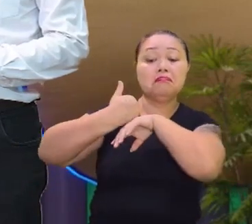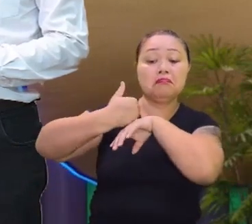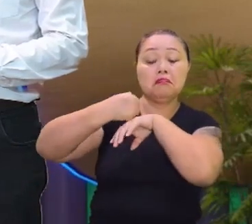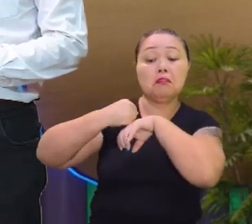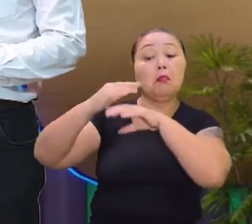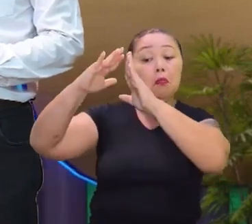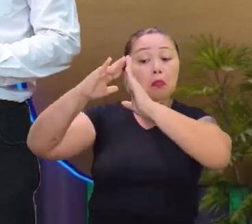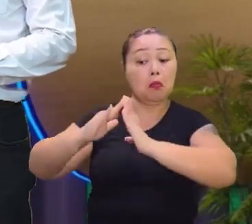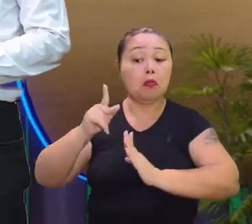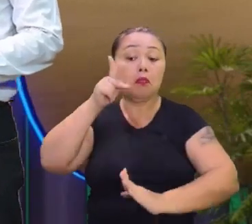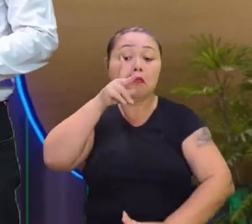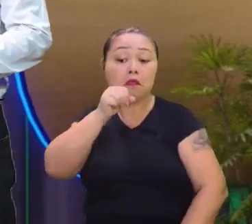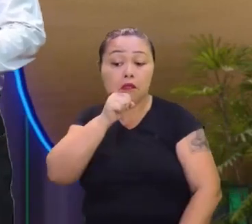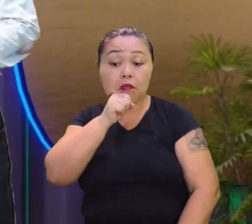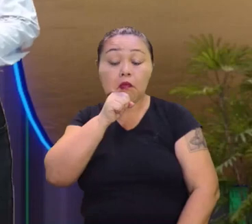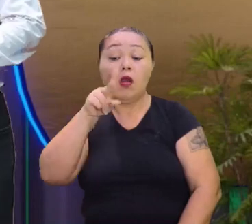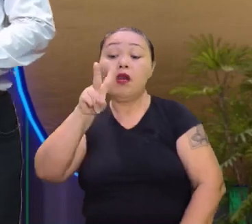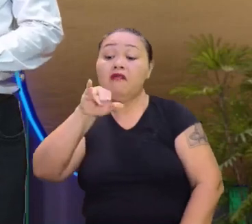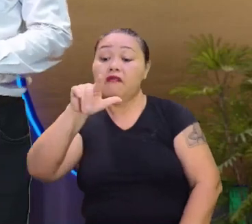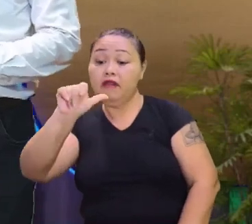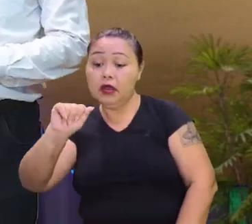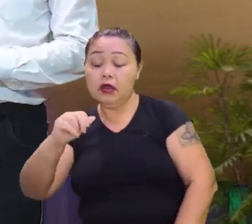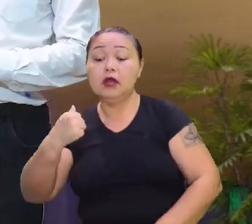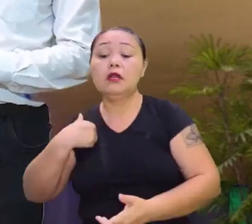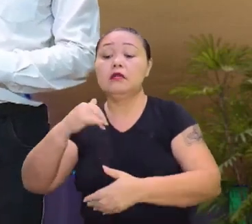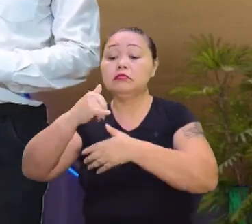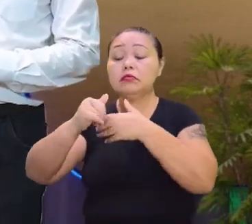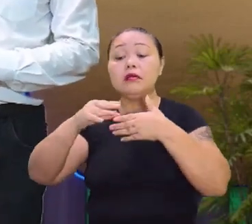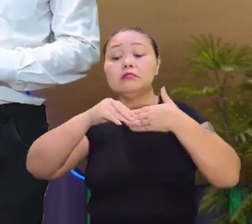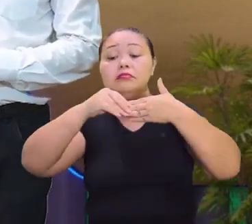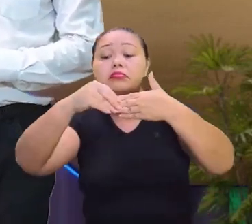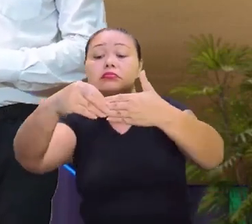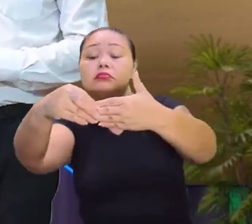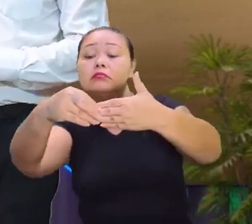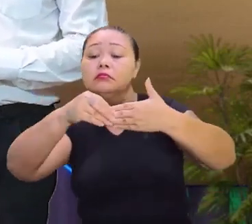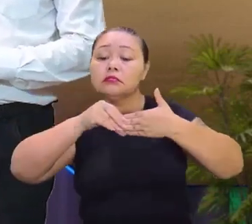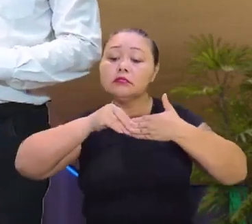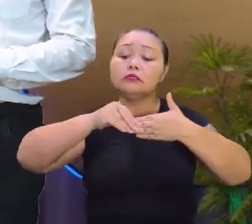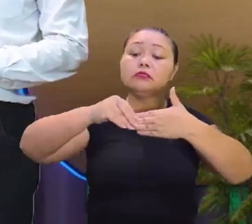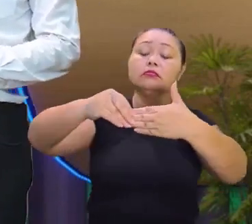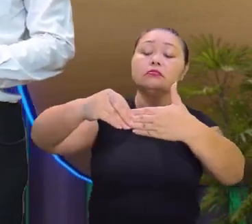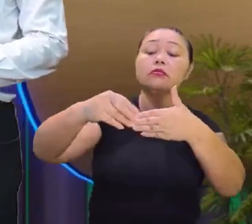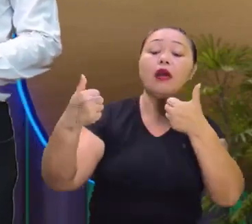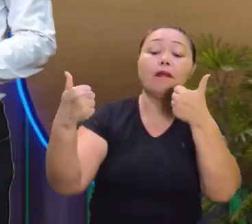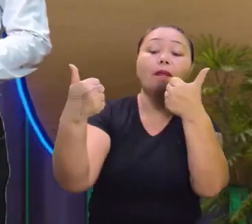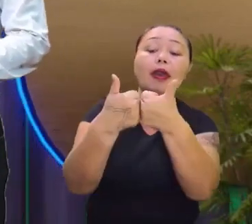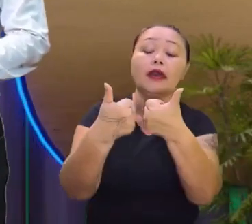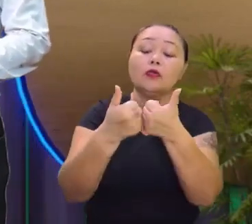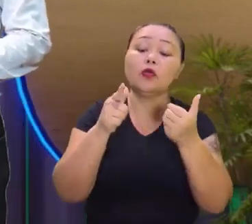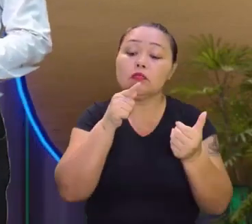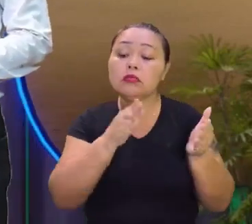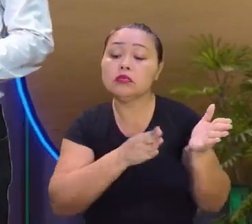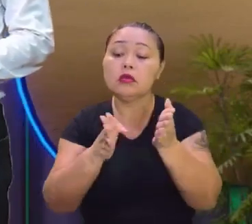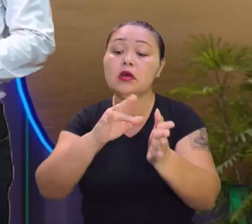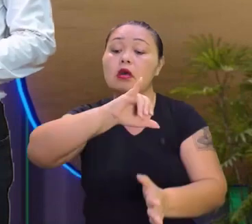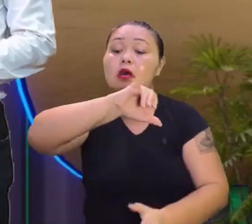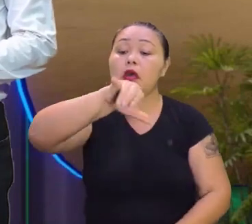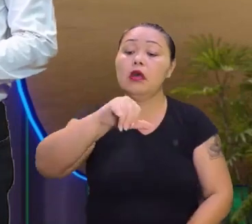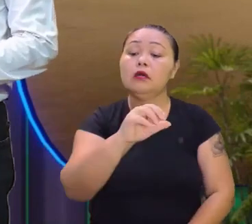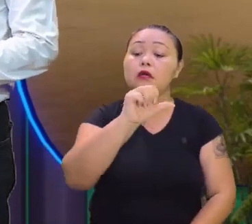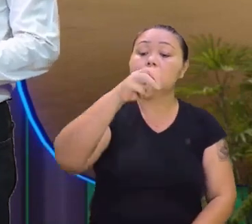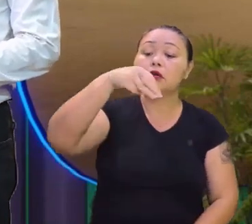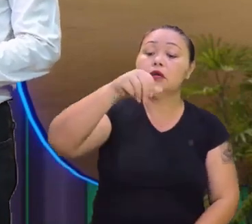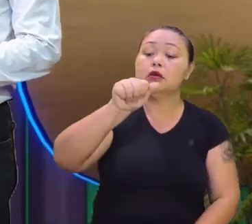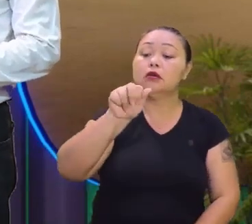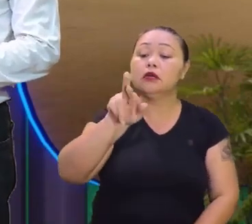moravam aqui em Porto Velho na vila e diariamente se deslocavam lá para a proximidade do Rio Jamari para fazer essa